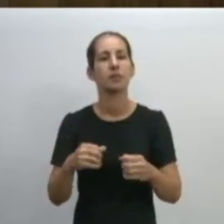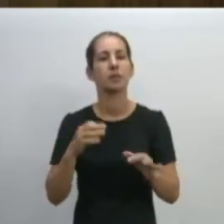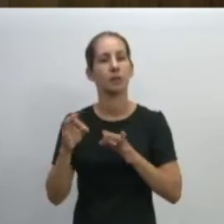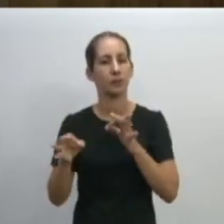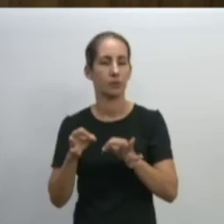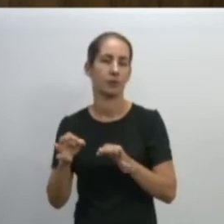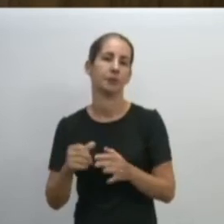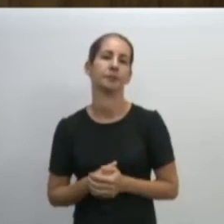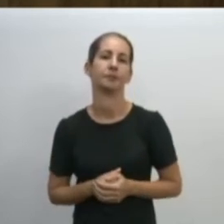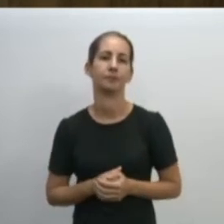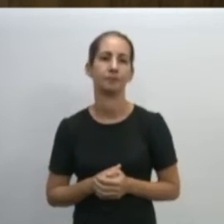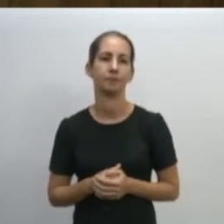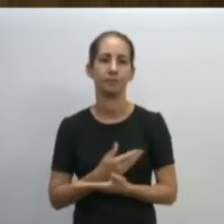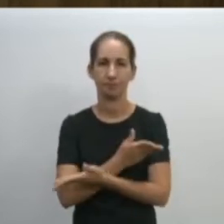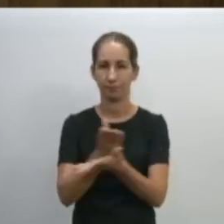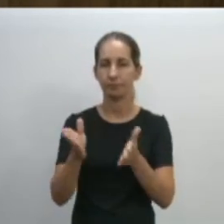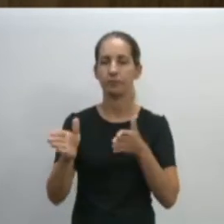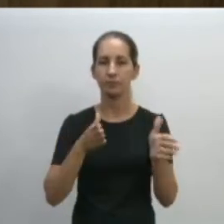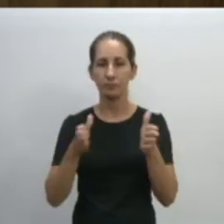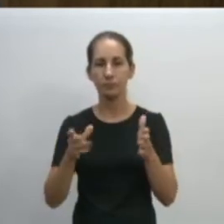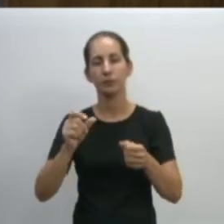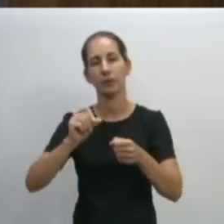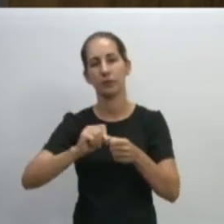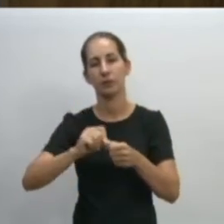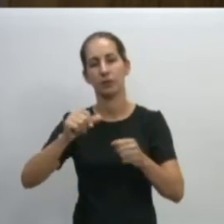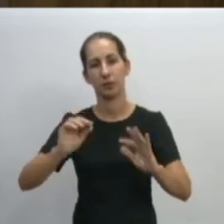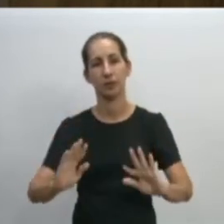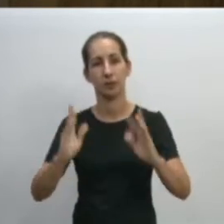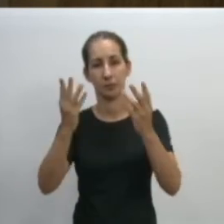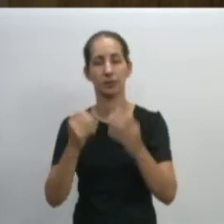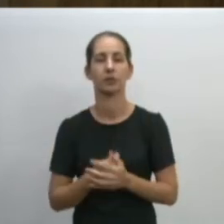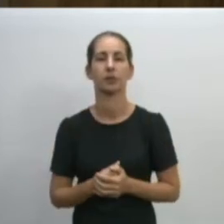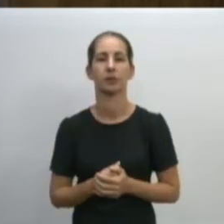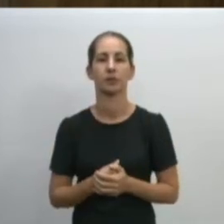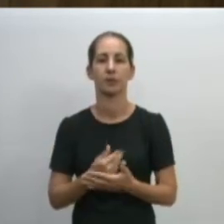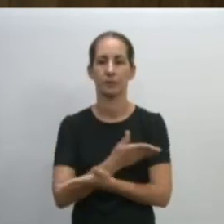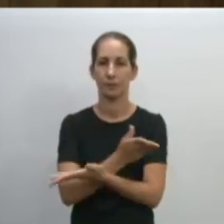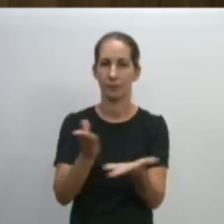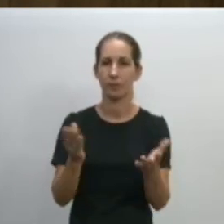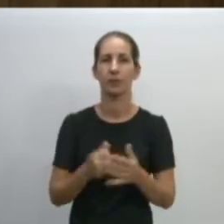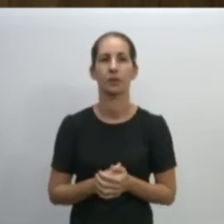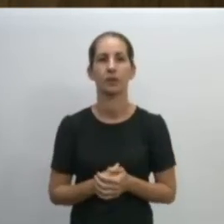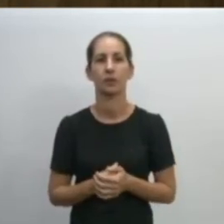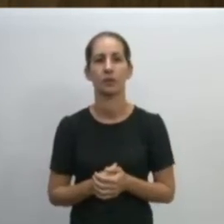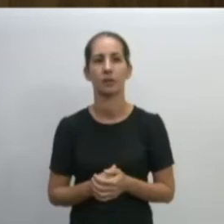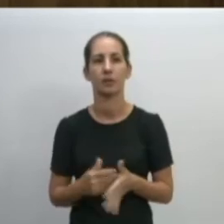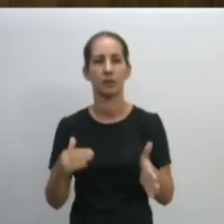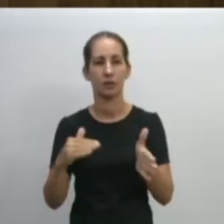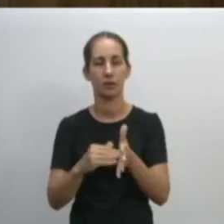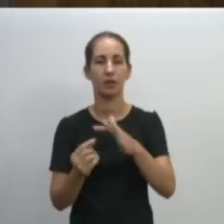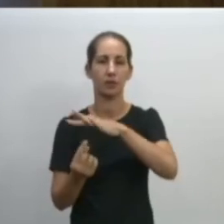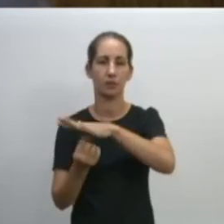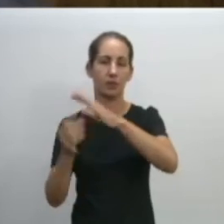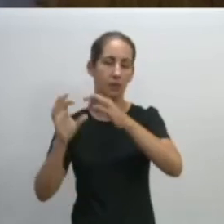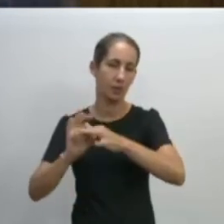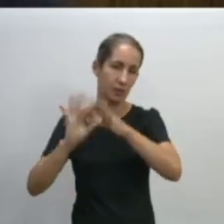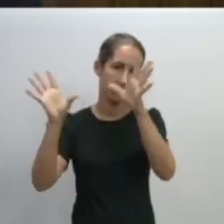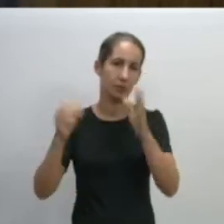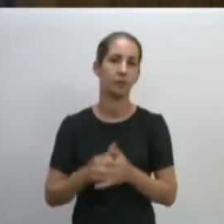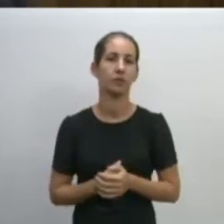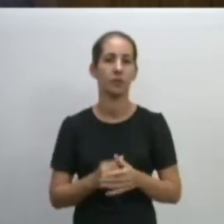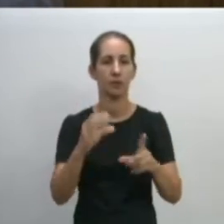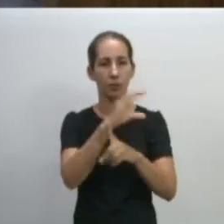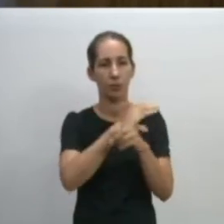ela precisa ser controlada. Então, é isso que o nosso mandato vai fazer. Essa campanha senhor presidente, irá até as feiras livres, irá até